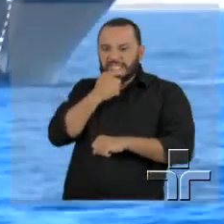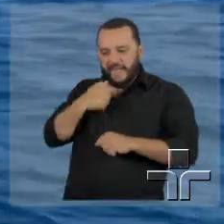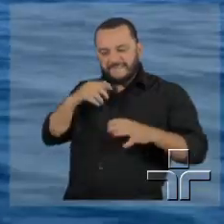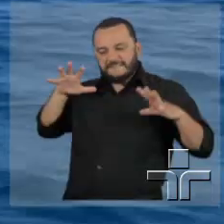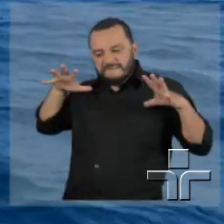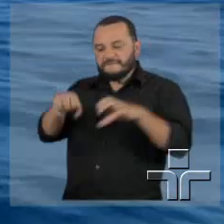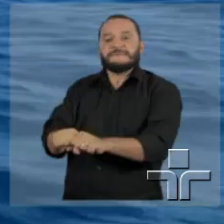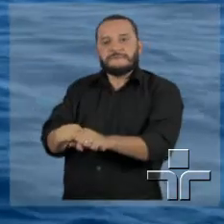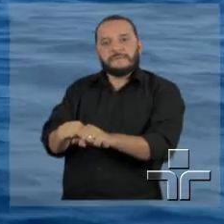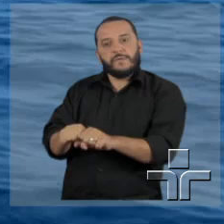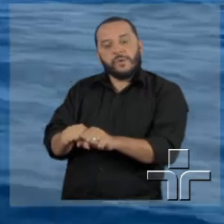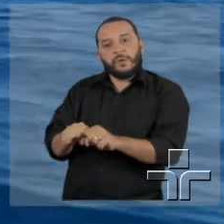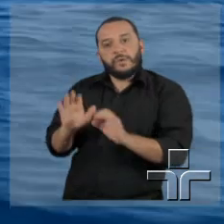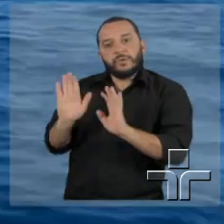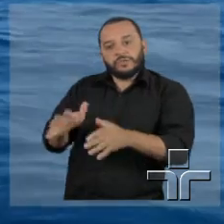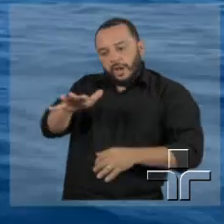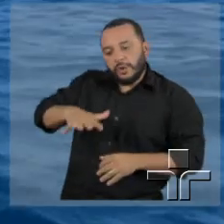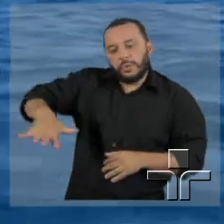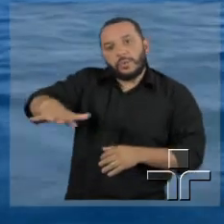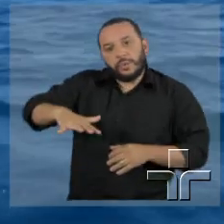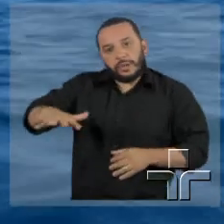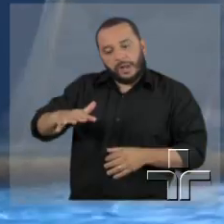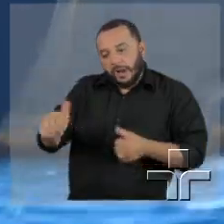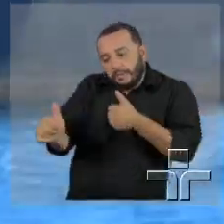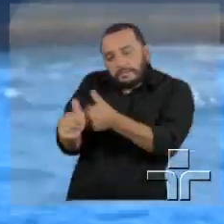iraniano na costa do território mediterrâneo de